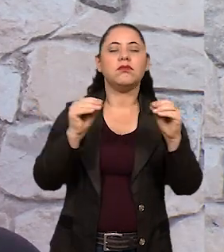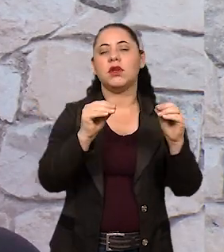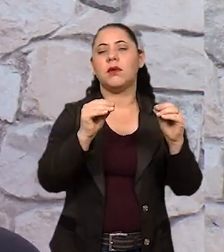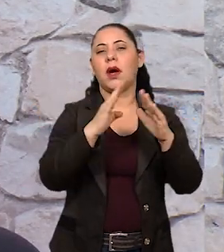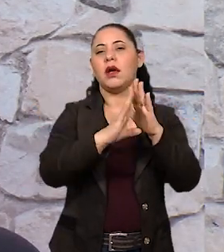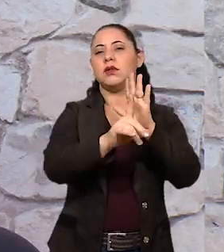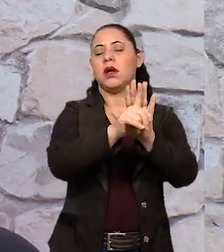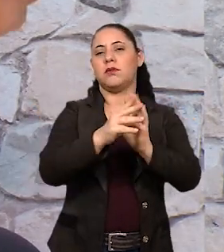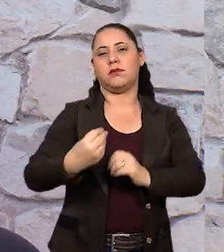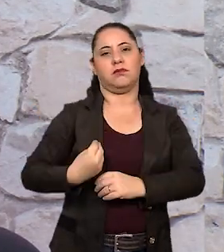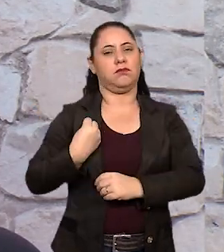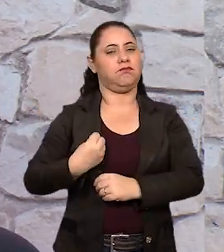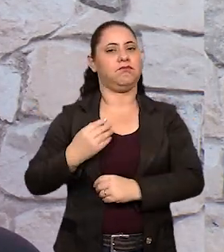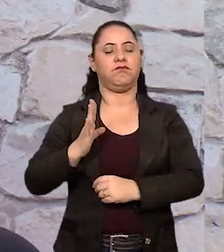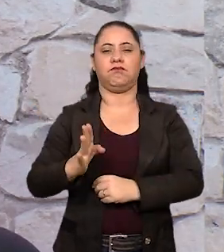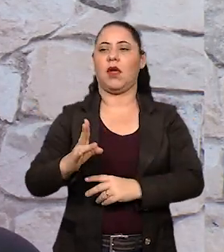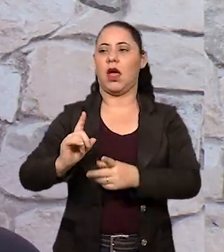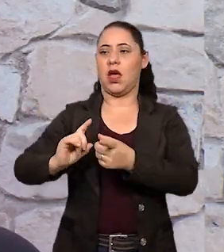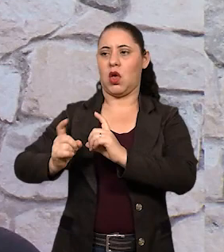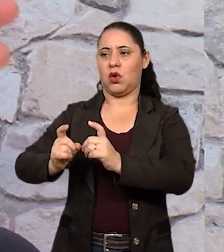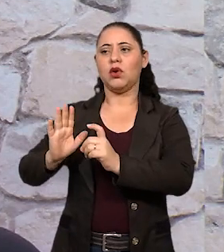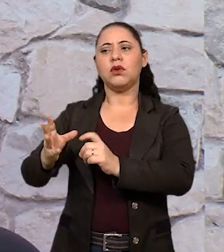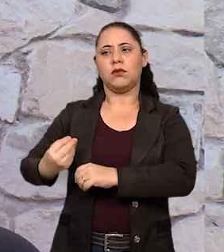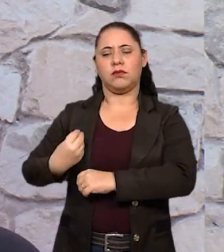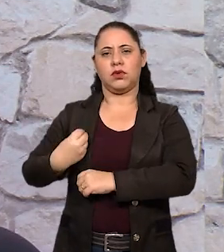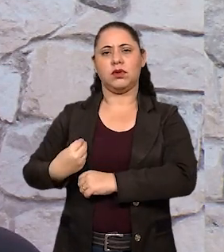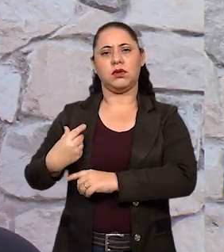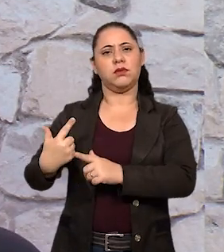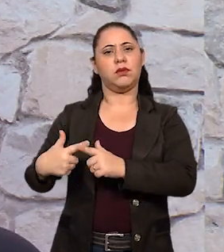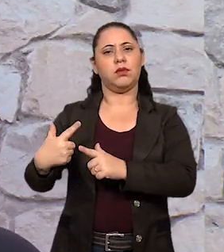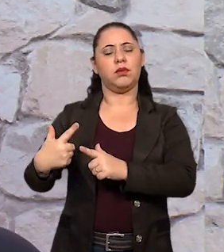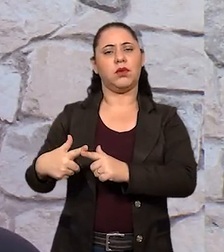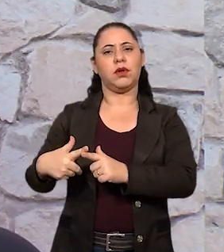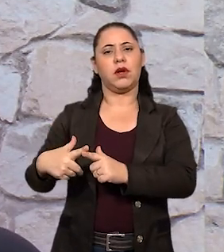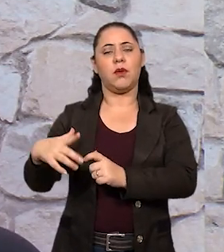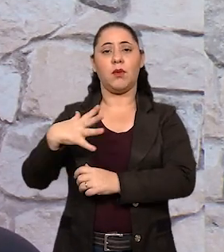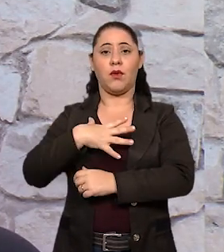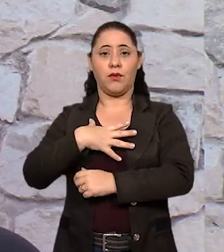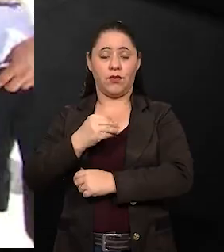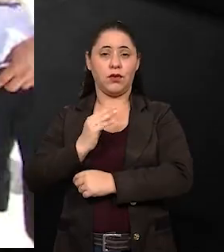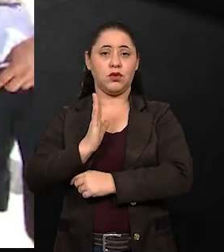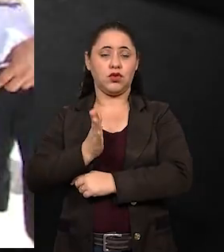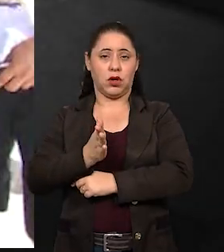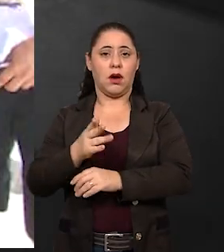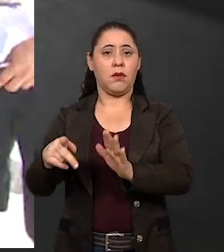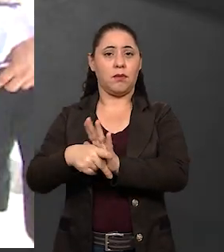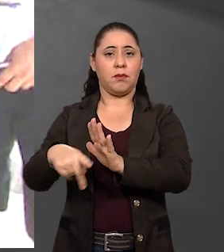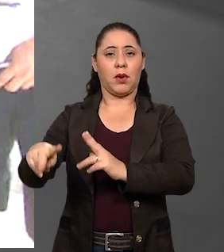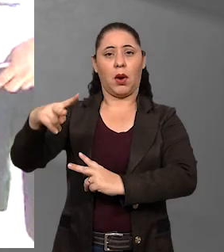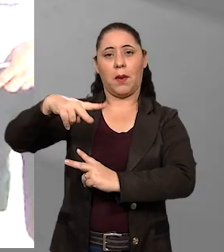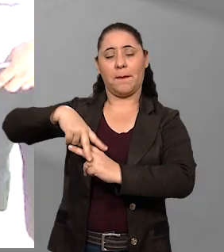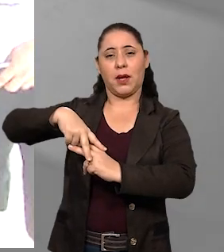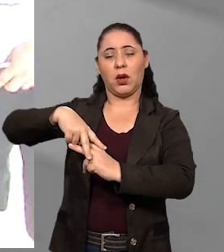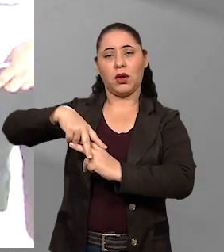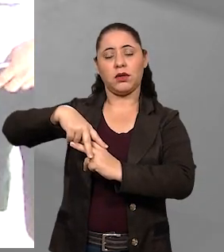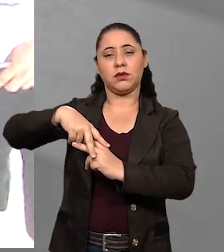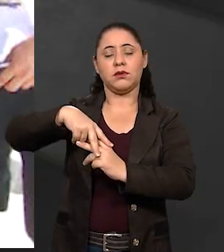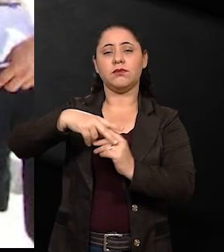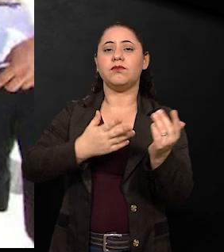conhecia, já participei de várias reuniões em razão dos meus filhos, serem